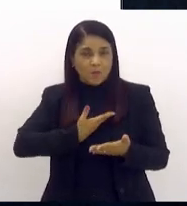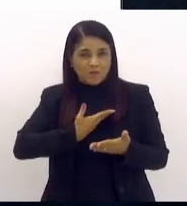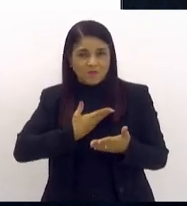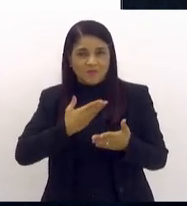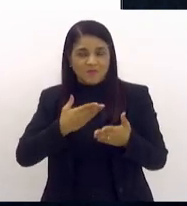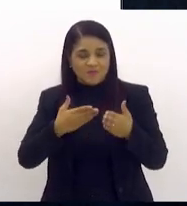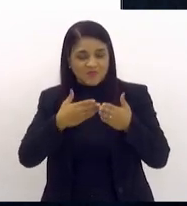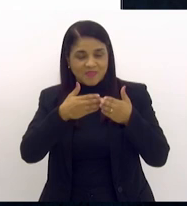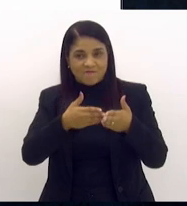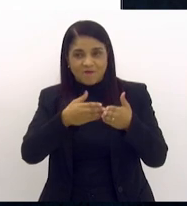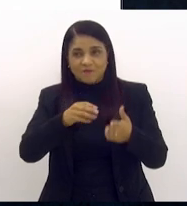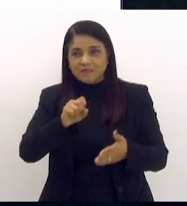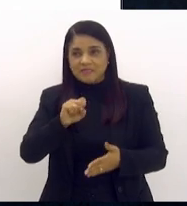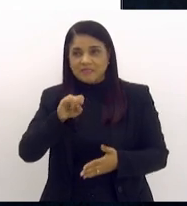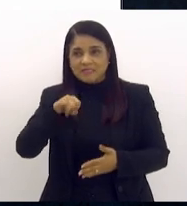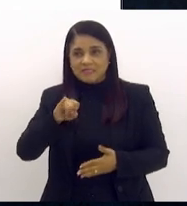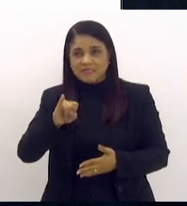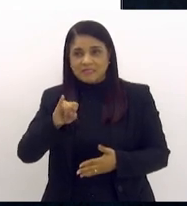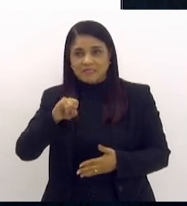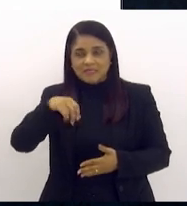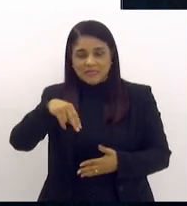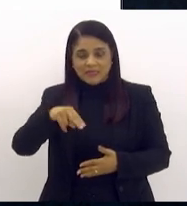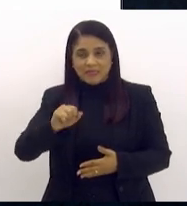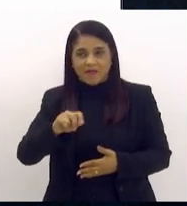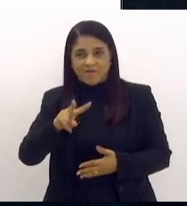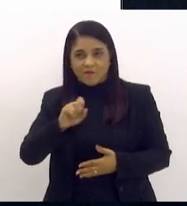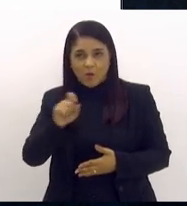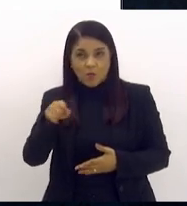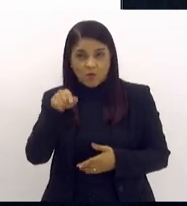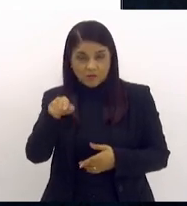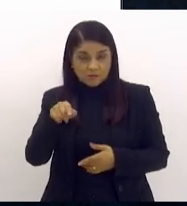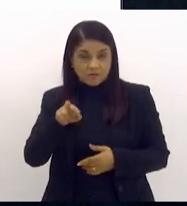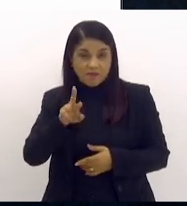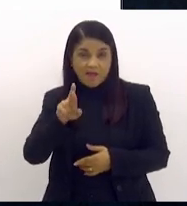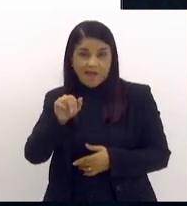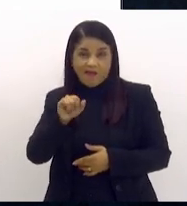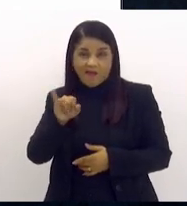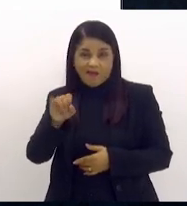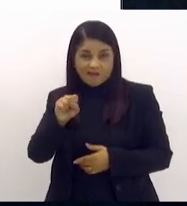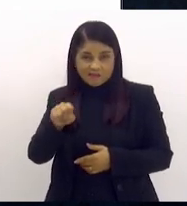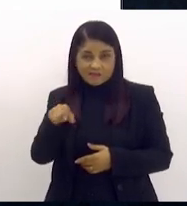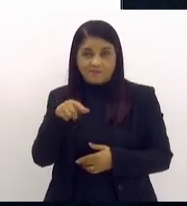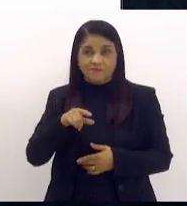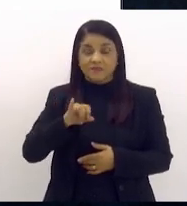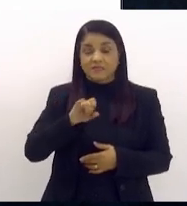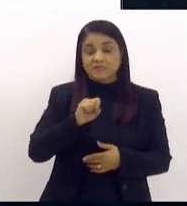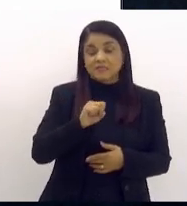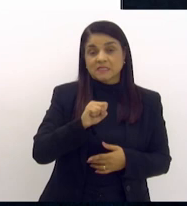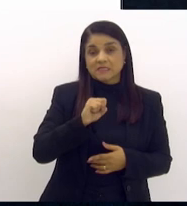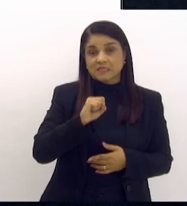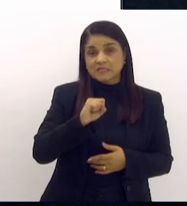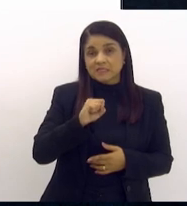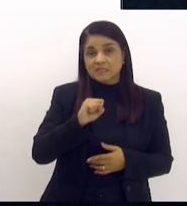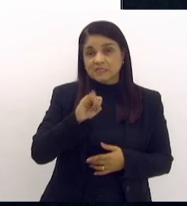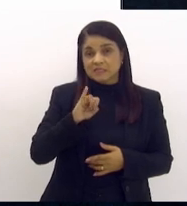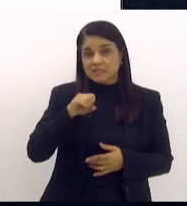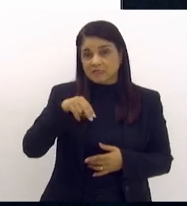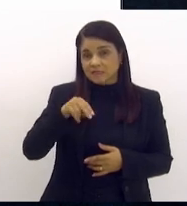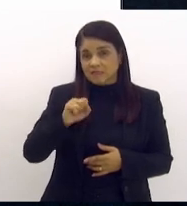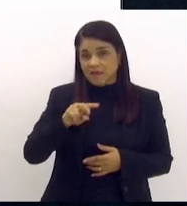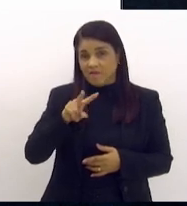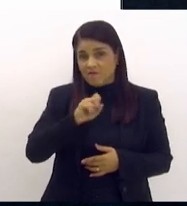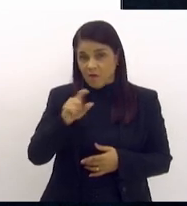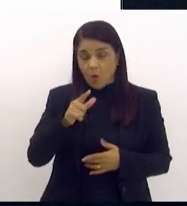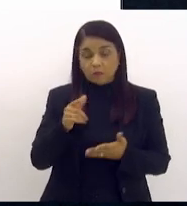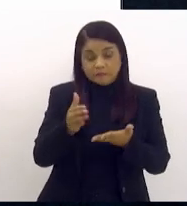esses dados aqui é bom falar Esses são da da ris né Eh a sinaval tem outros dados que são bem interessantes